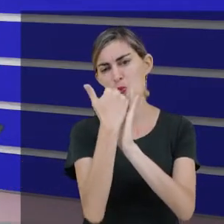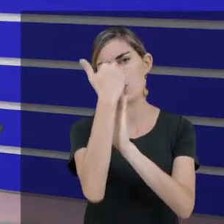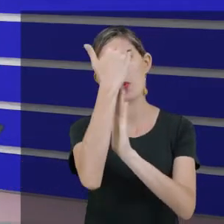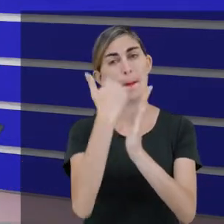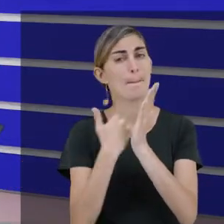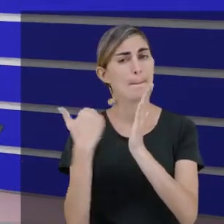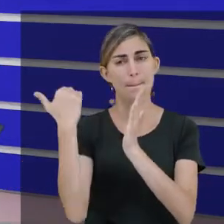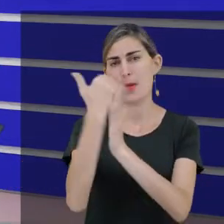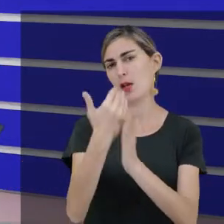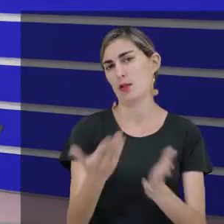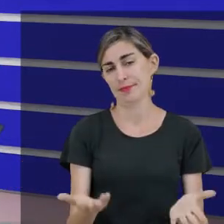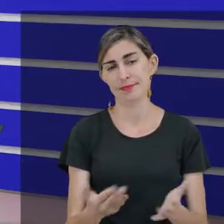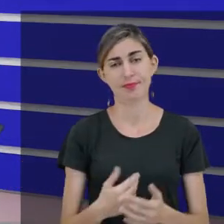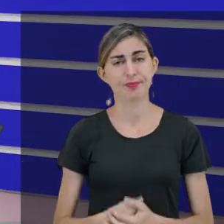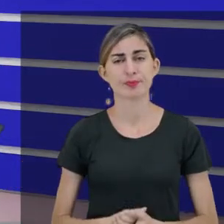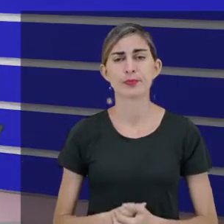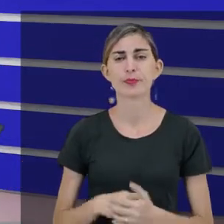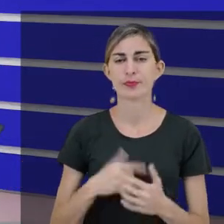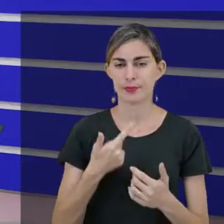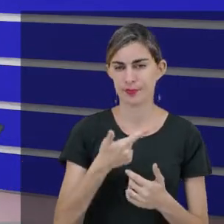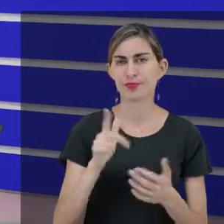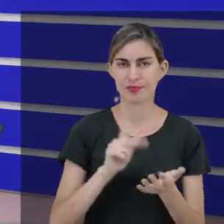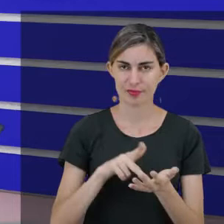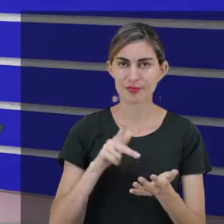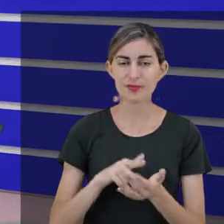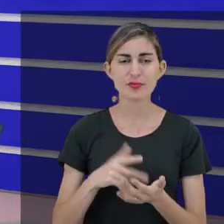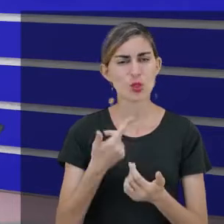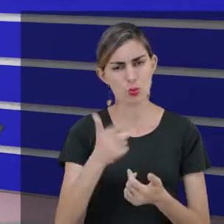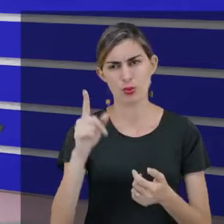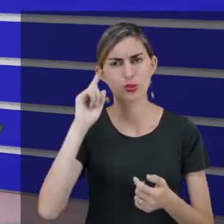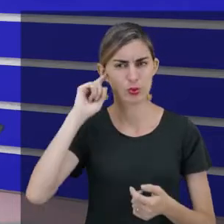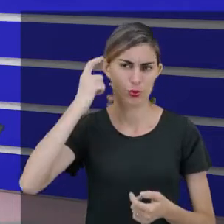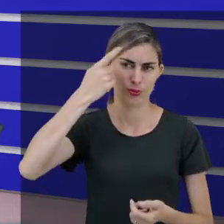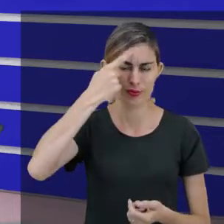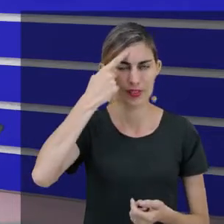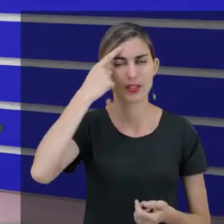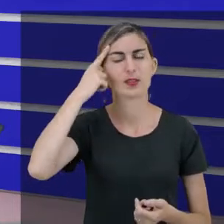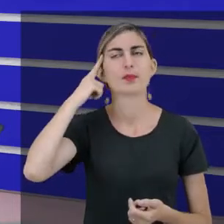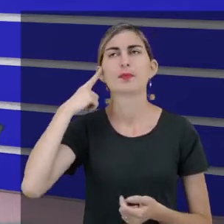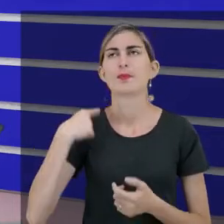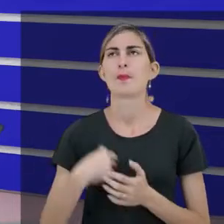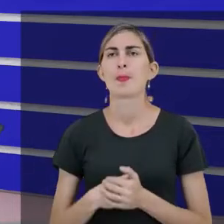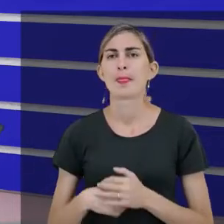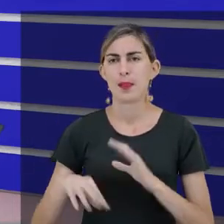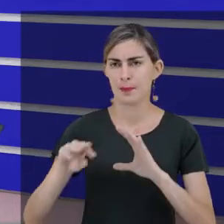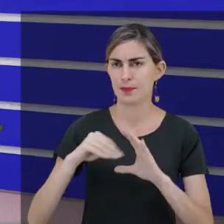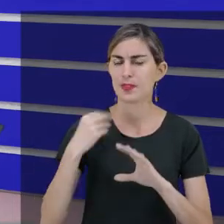verdade. Uma outra dúvida que chega para a gente poder resolver na